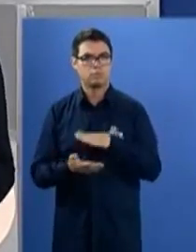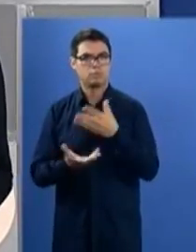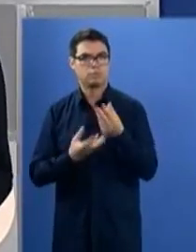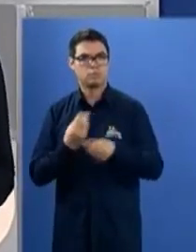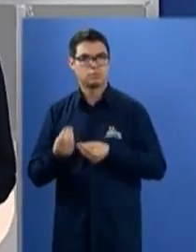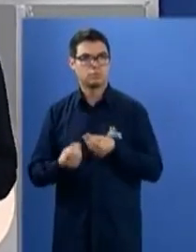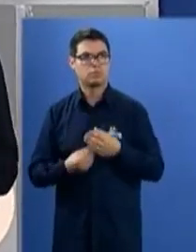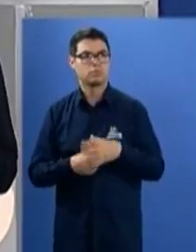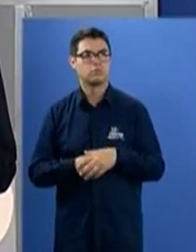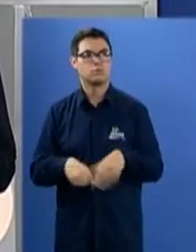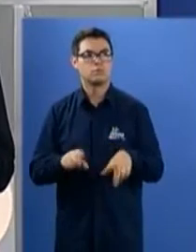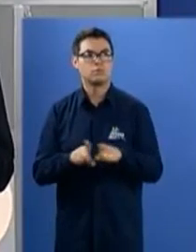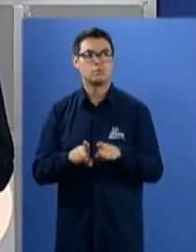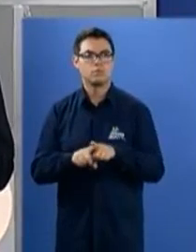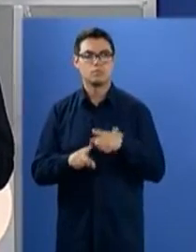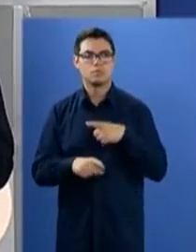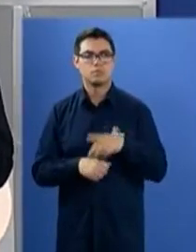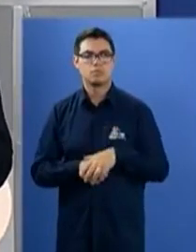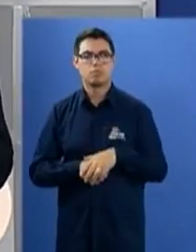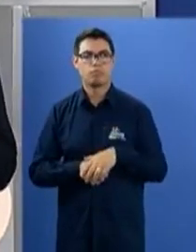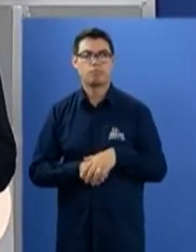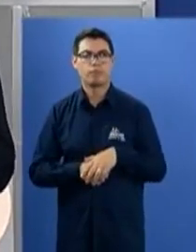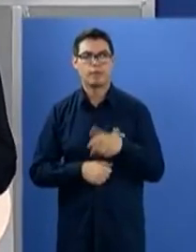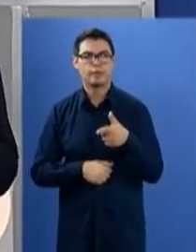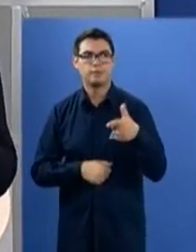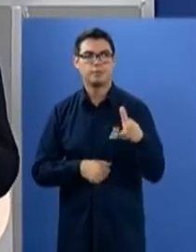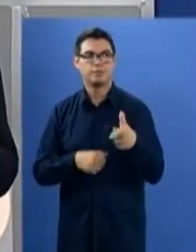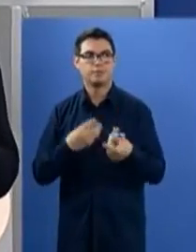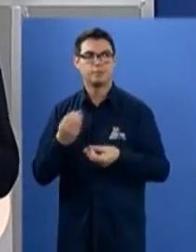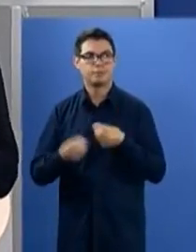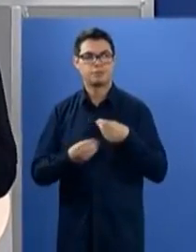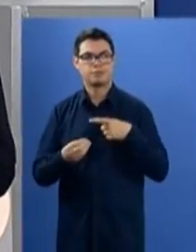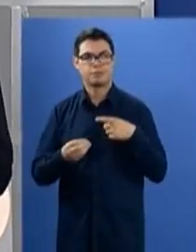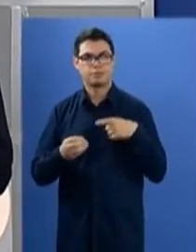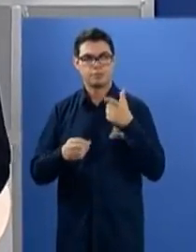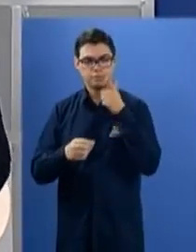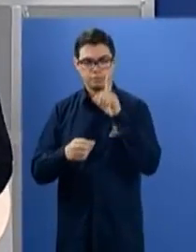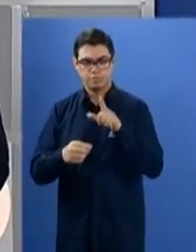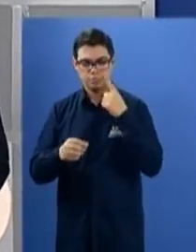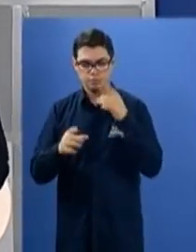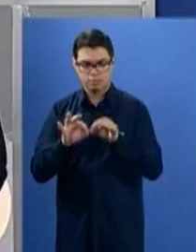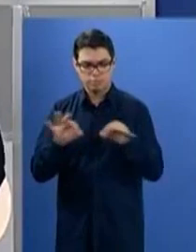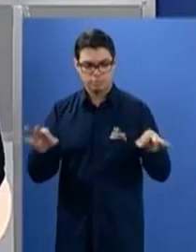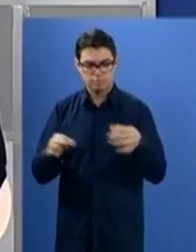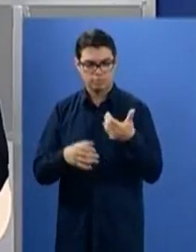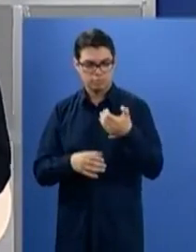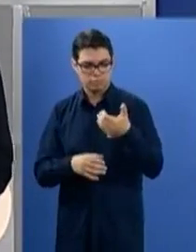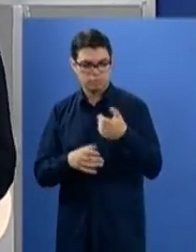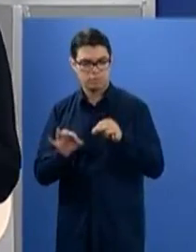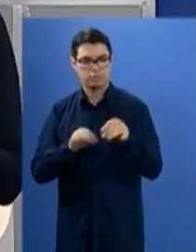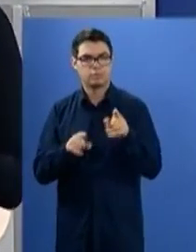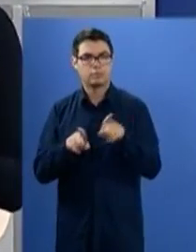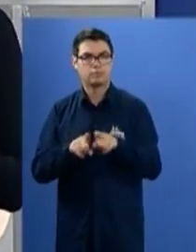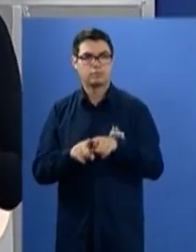curtas possíveis ou longas o suficiente para que possam ser medidas com um cronômetro, né?